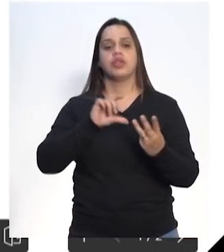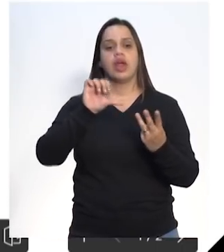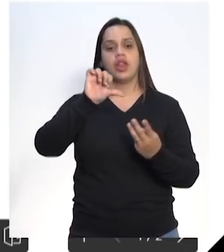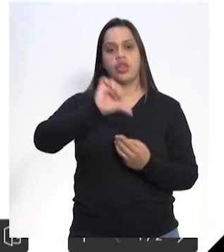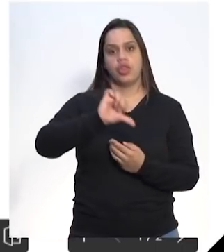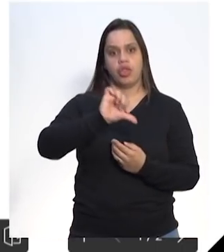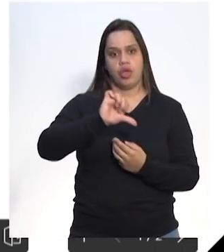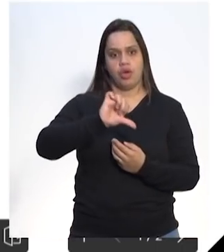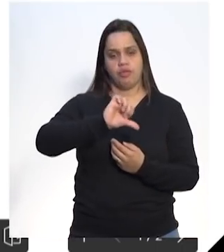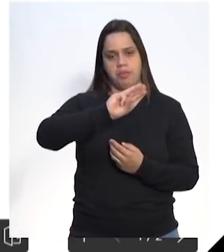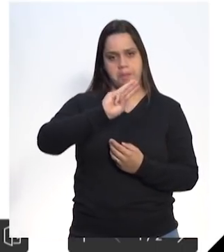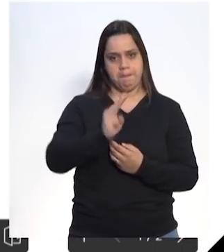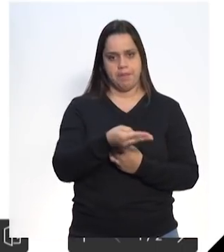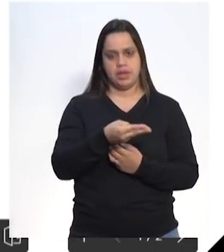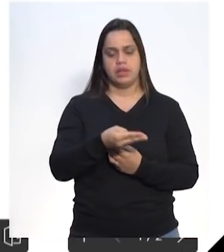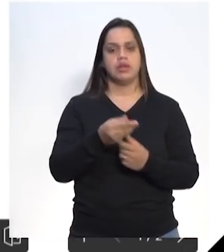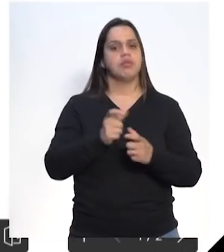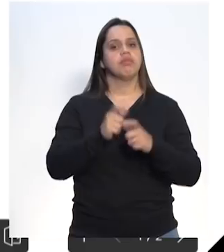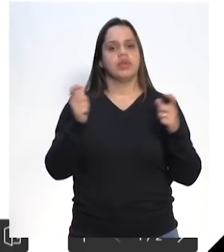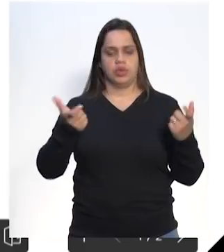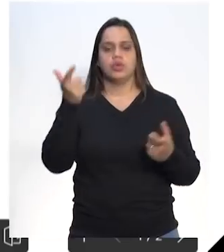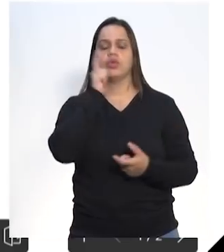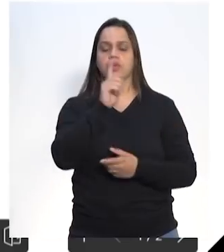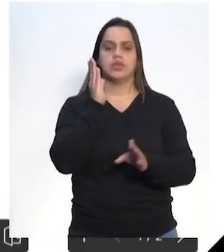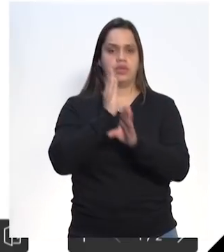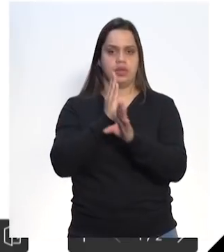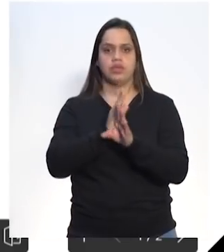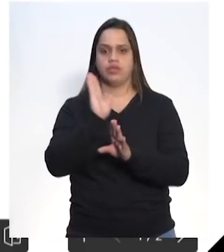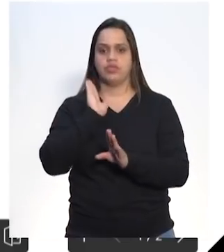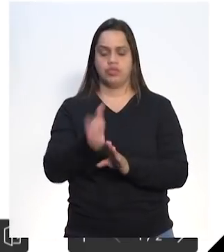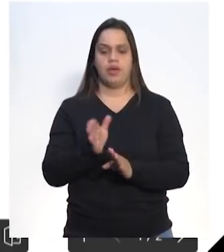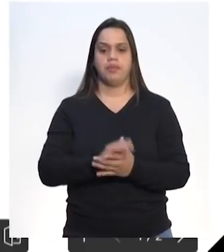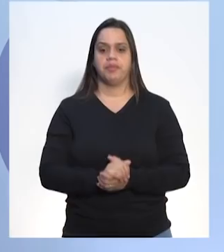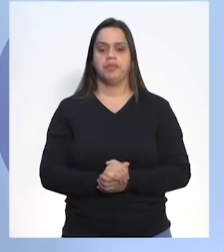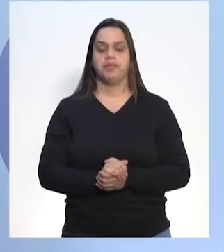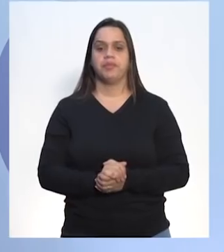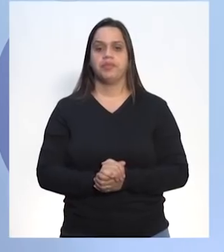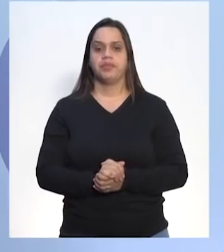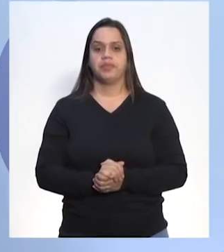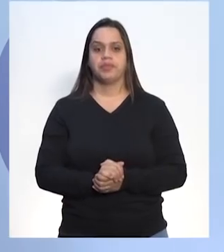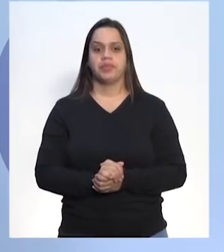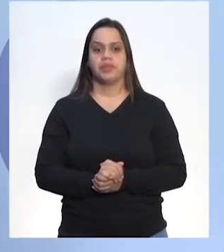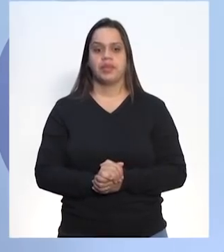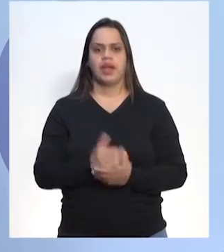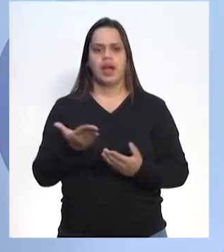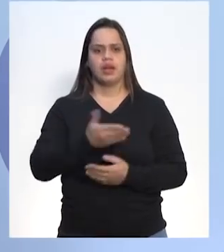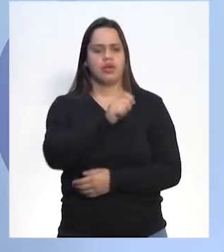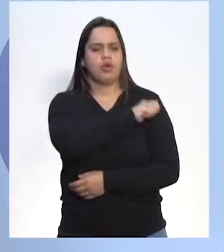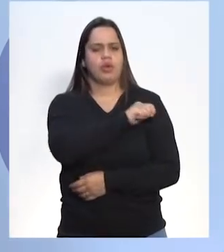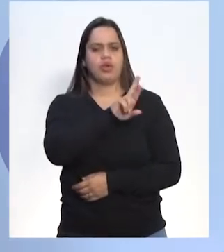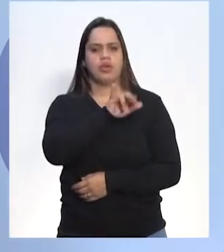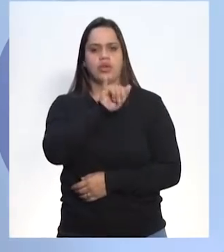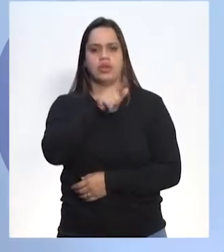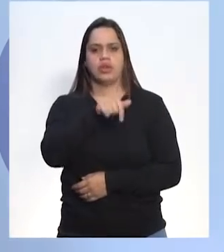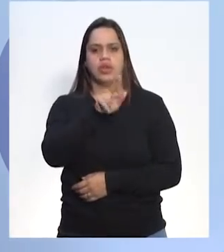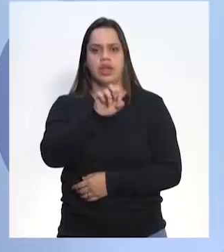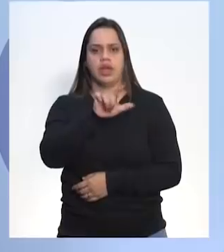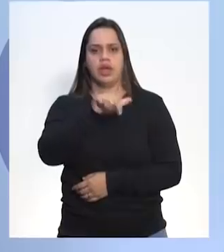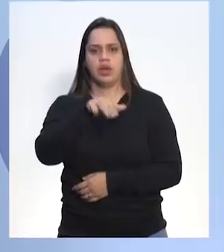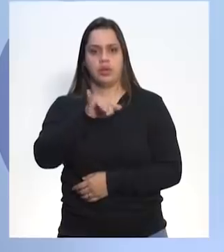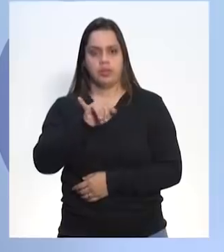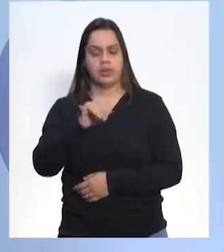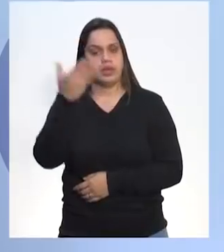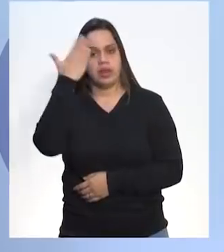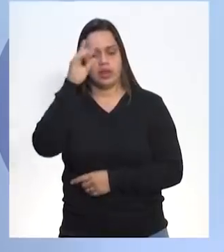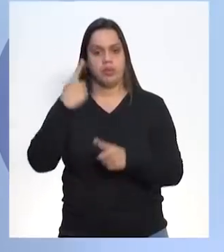milhão, acredito que a maioria conseguiu identificar aí na unidade, né, Ale? Eu acho que agora o Riquelme entendeu por que o dele estava